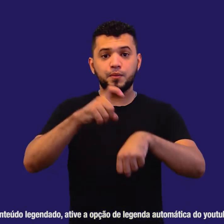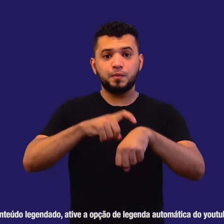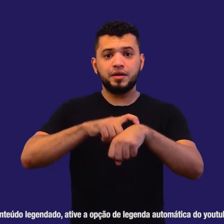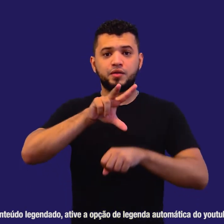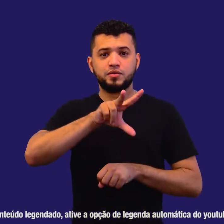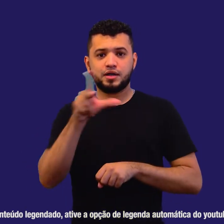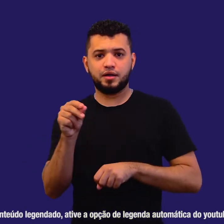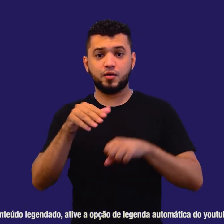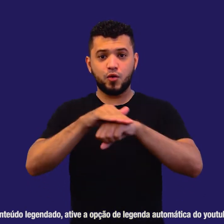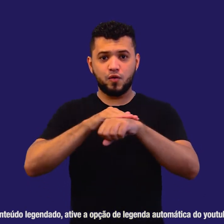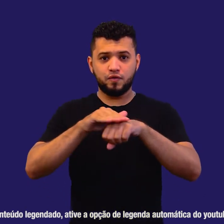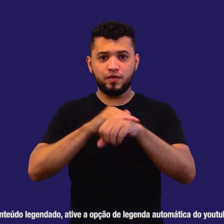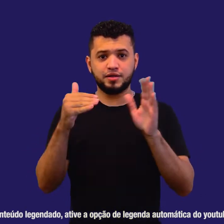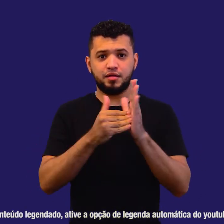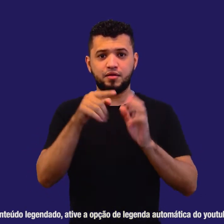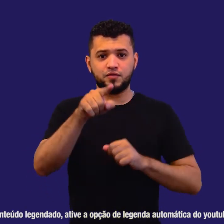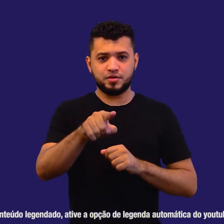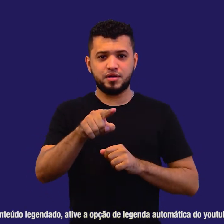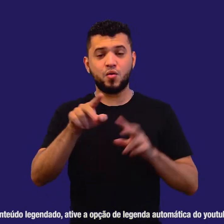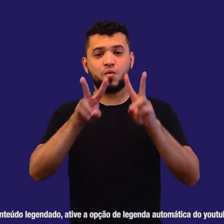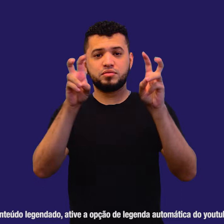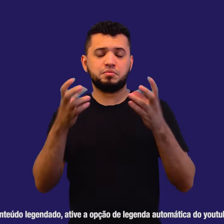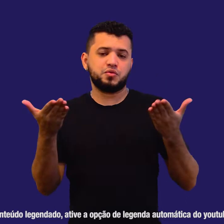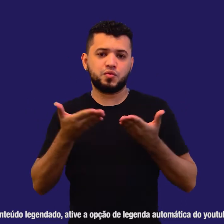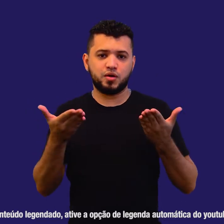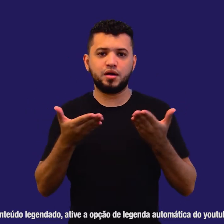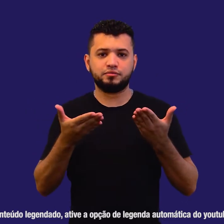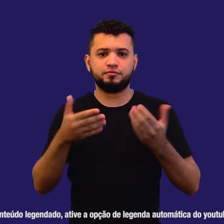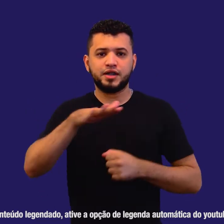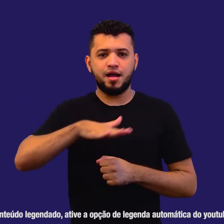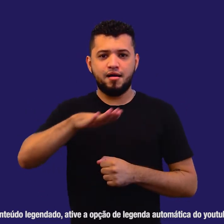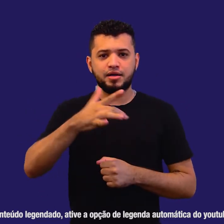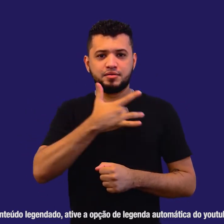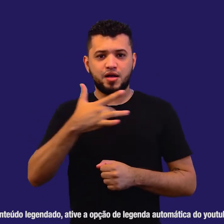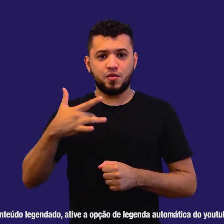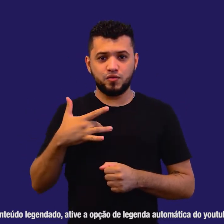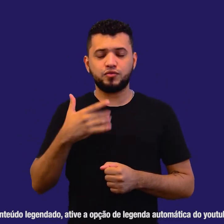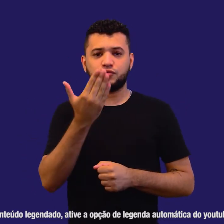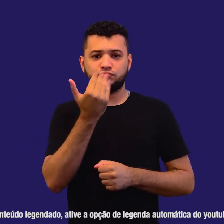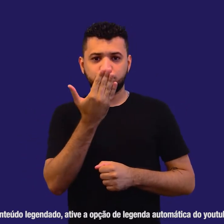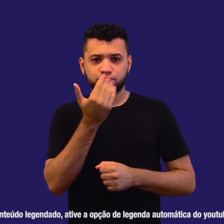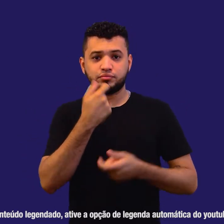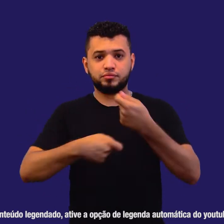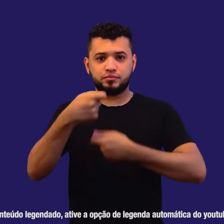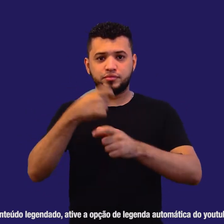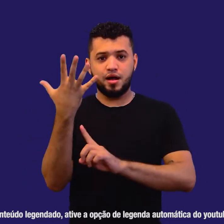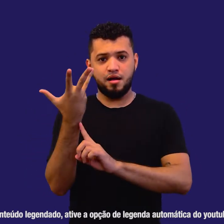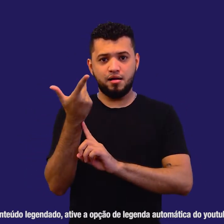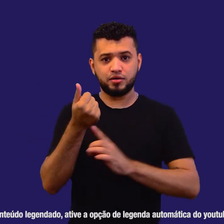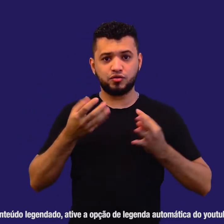Momento Senac, um podcast que chega até você com assuntos atuais sobre saúde, gastronomia, gestão,